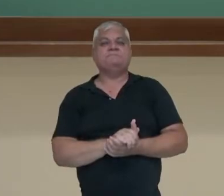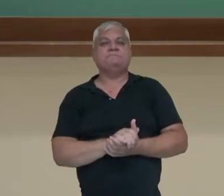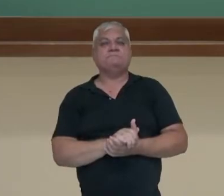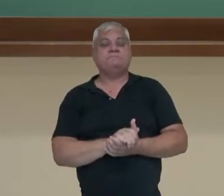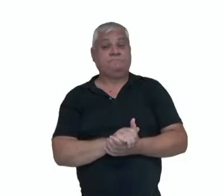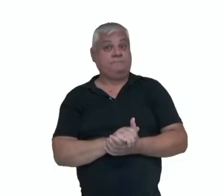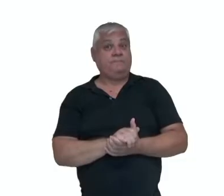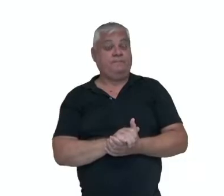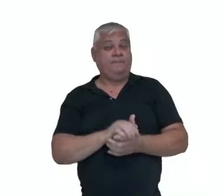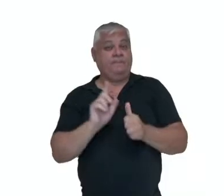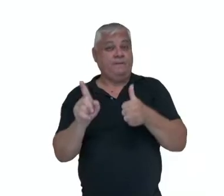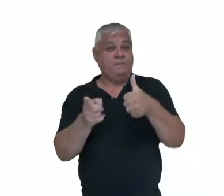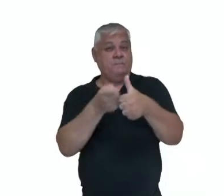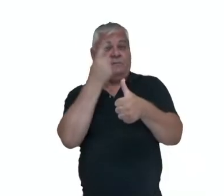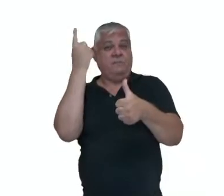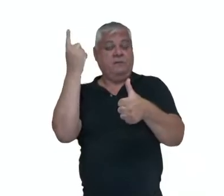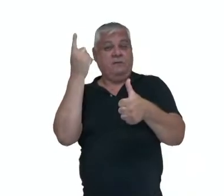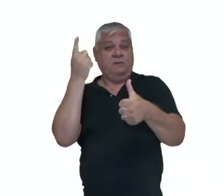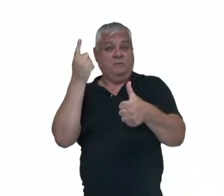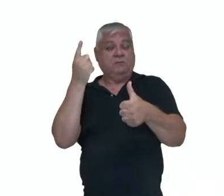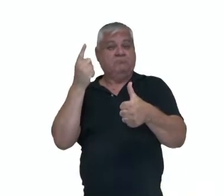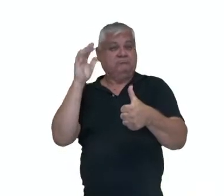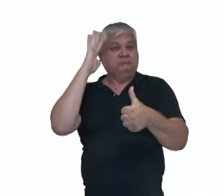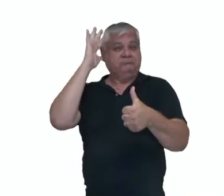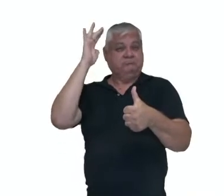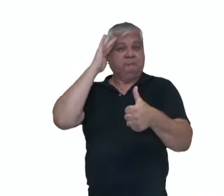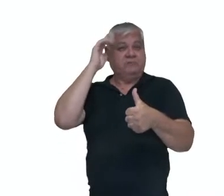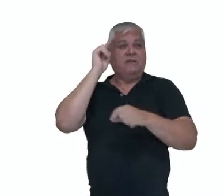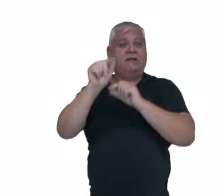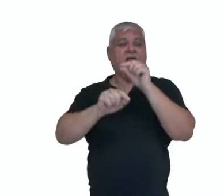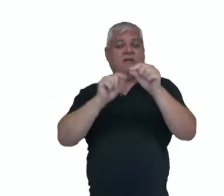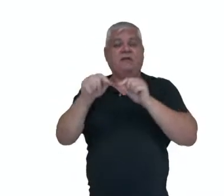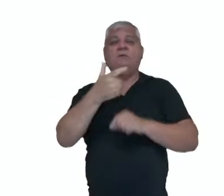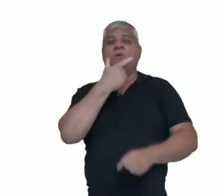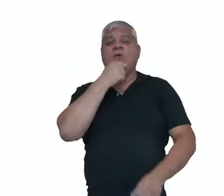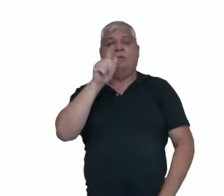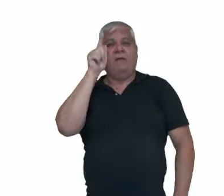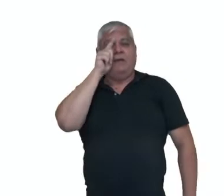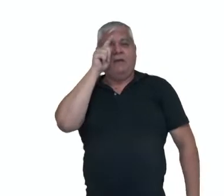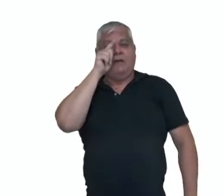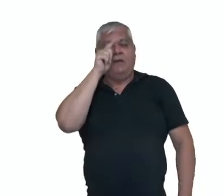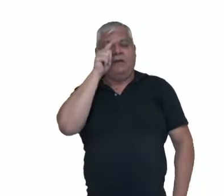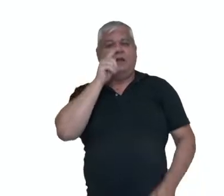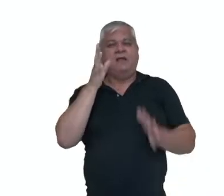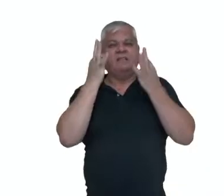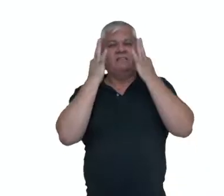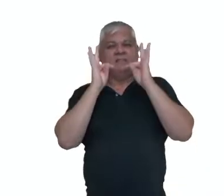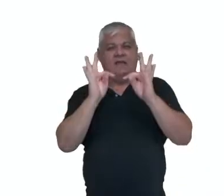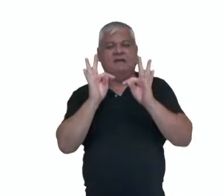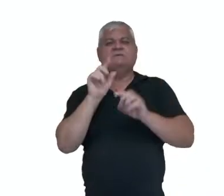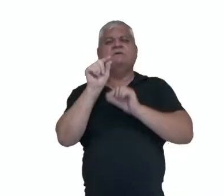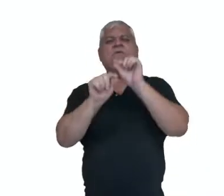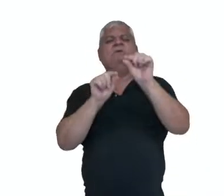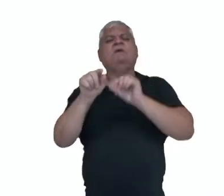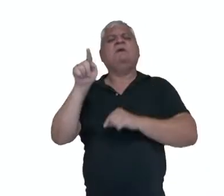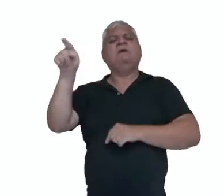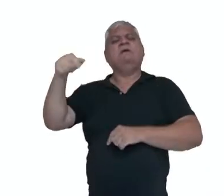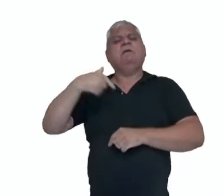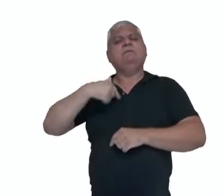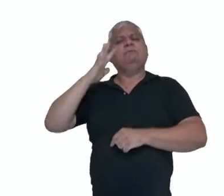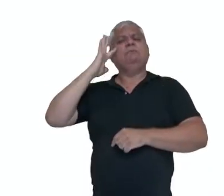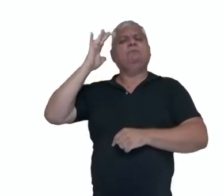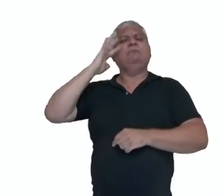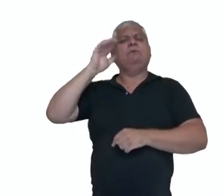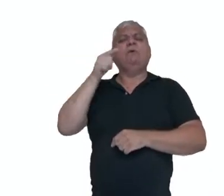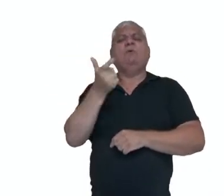Considera-se que o primeiro filósofo foi o matemático e astrônomo grego Tales de Mileto. Mas quem nomeou a filosofia